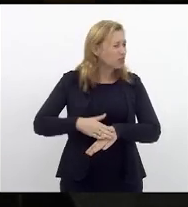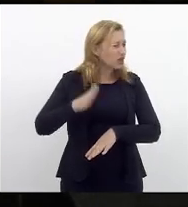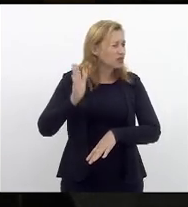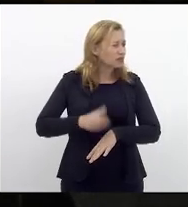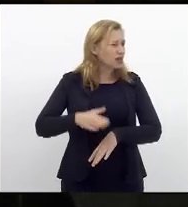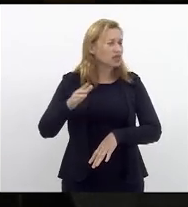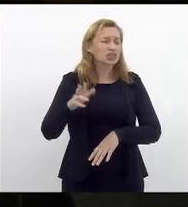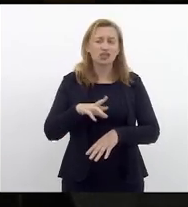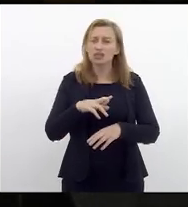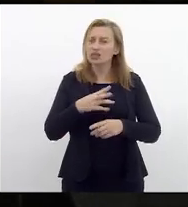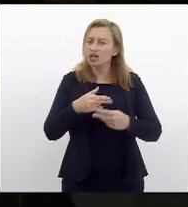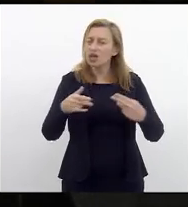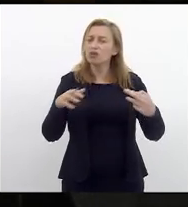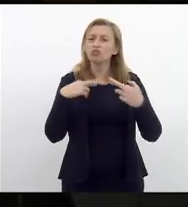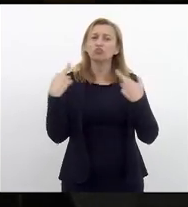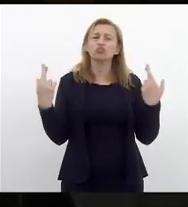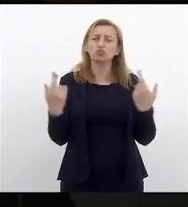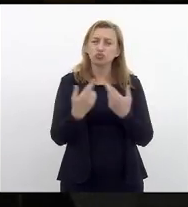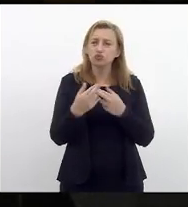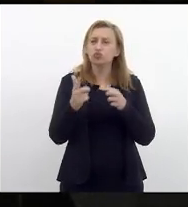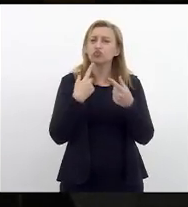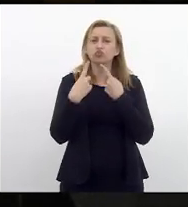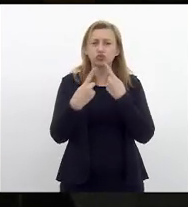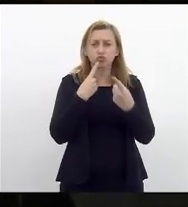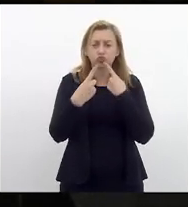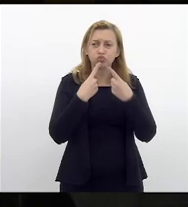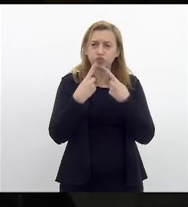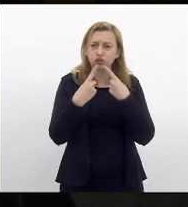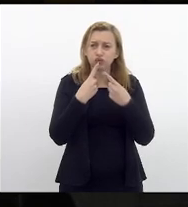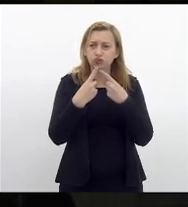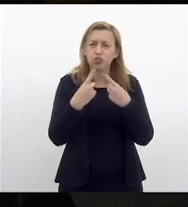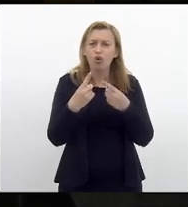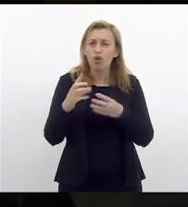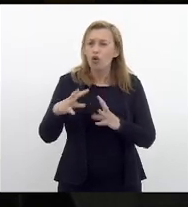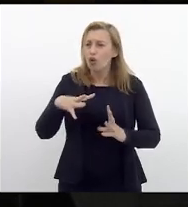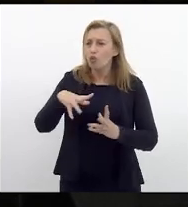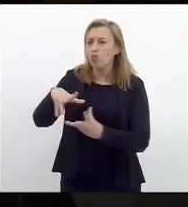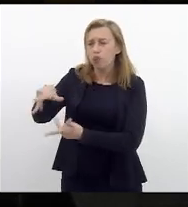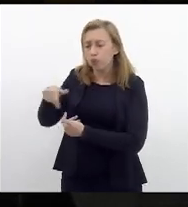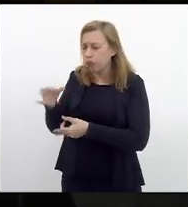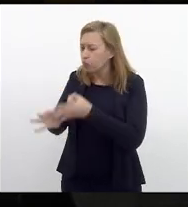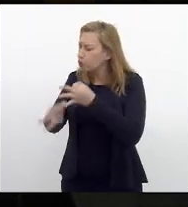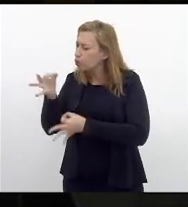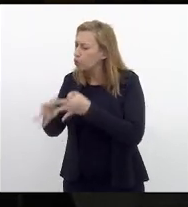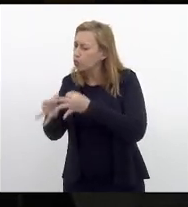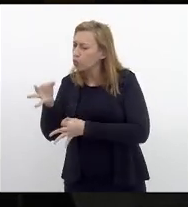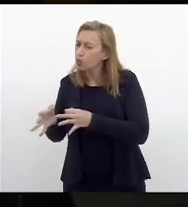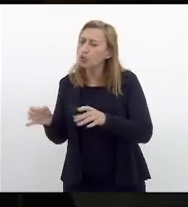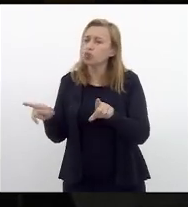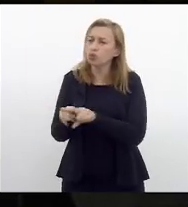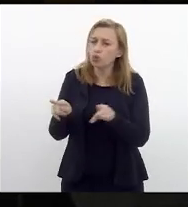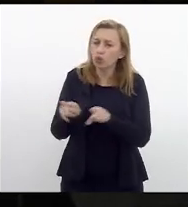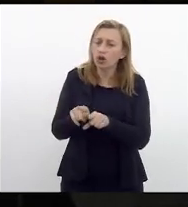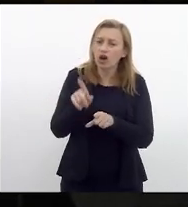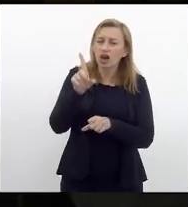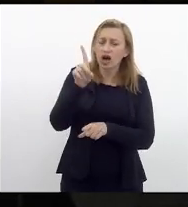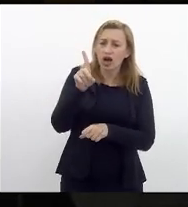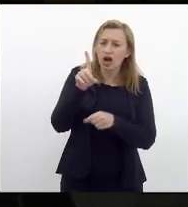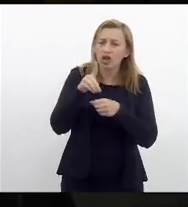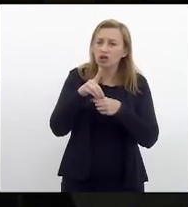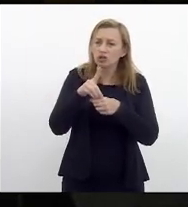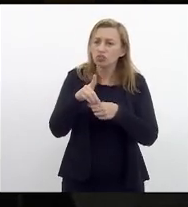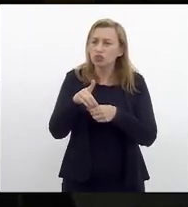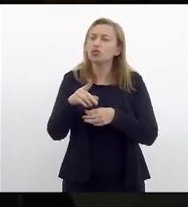muitas audiências e discussões. Participaram o mundo jurídico todo, a douta procuradoria, os